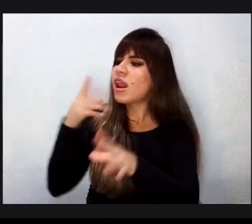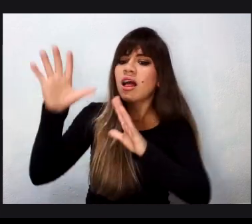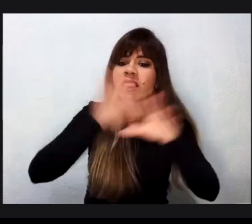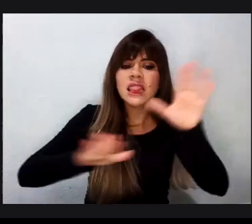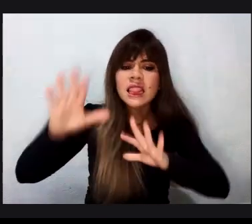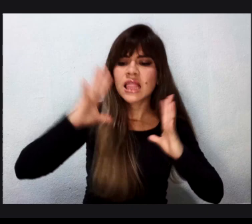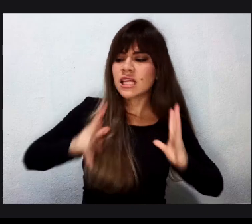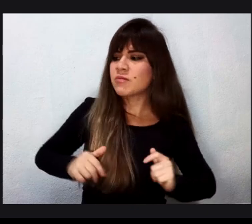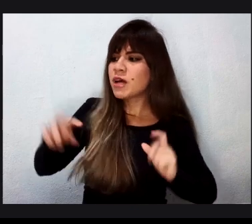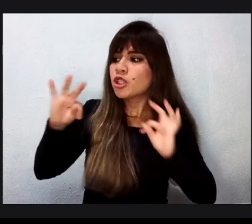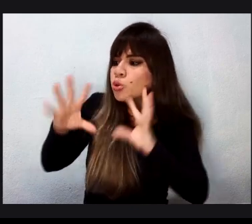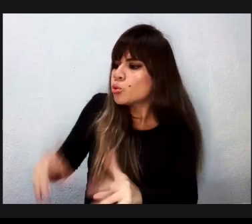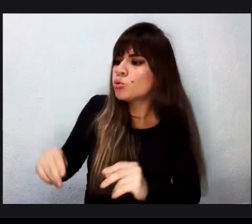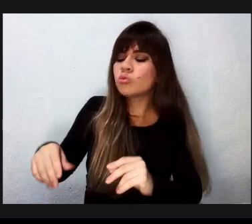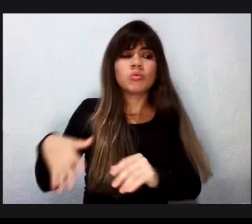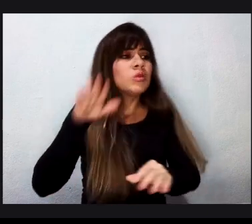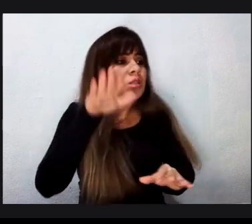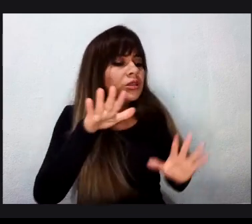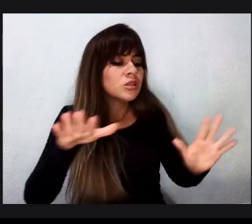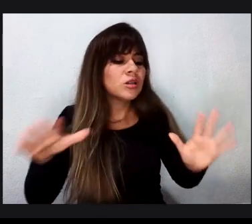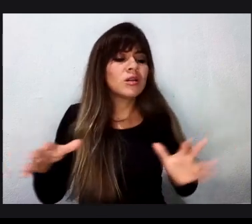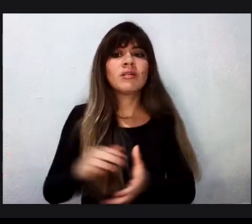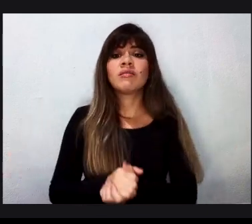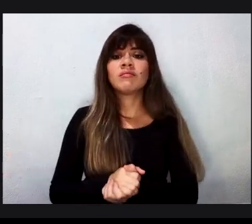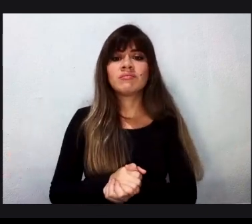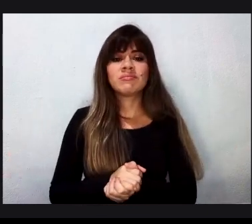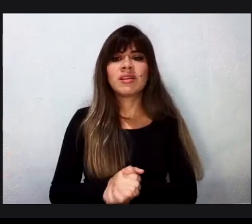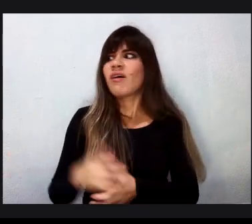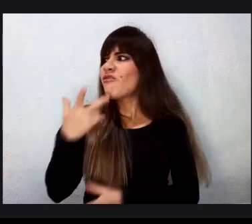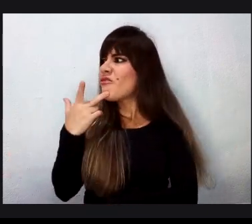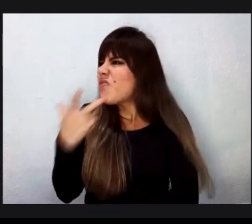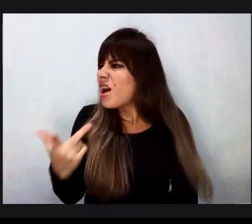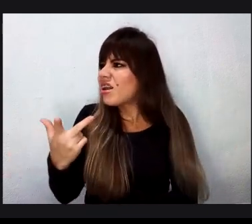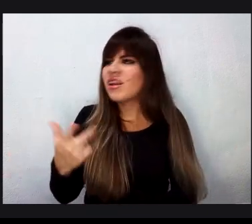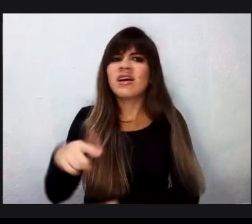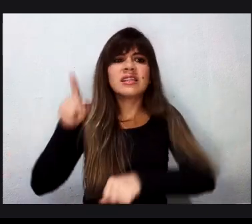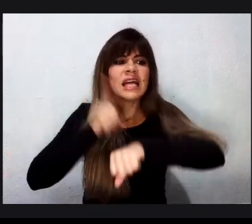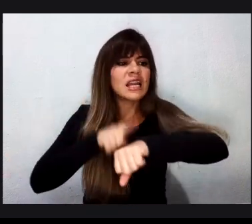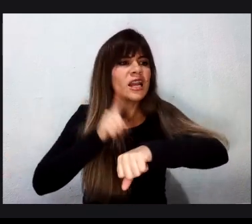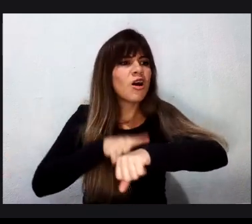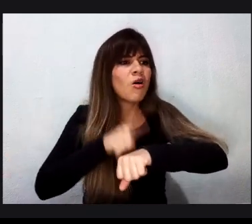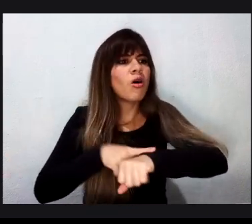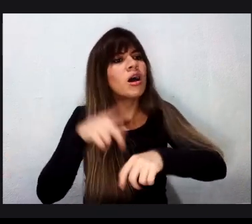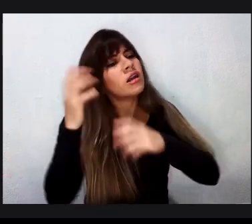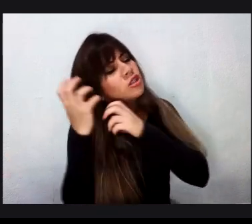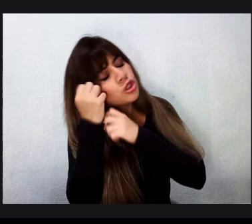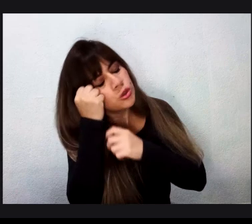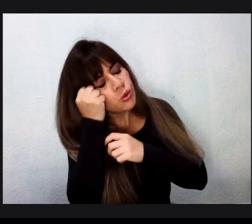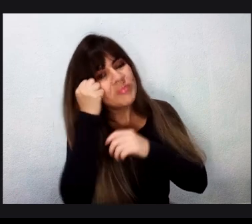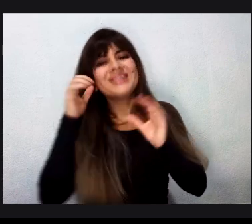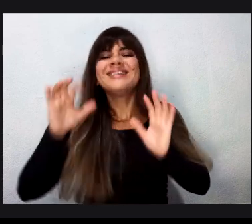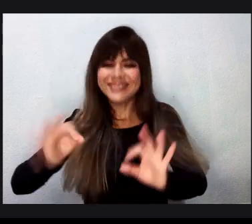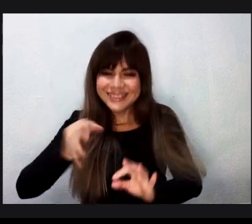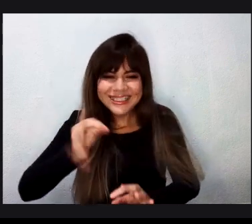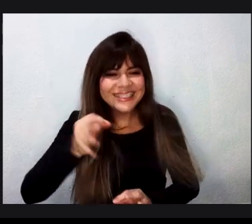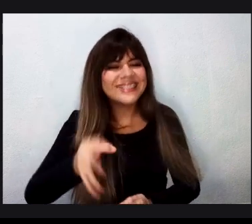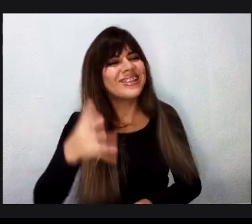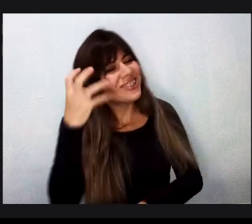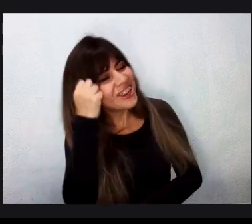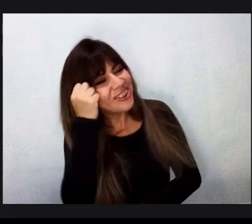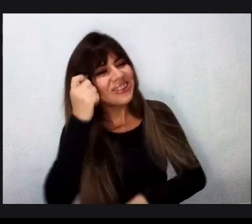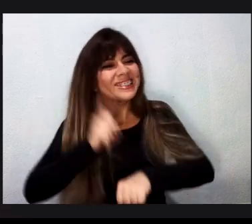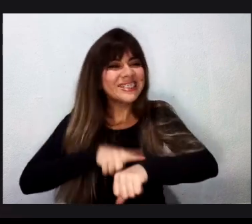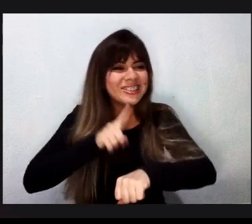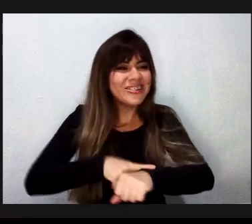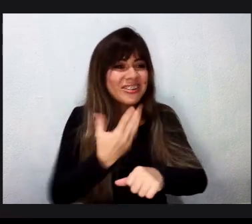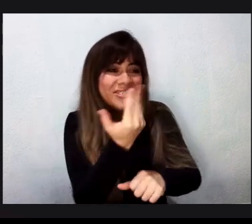limpar tudo, eu falei tudo, vire, isso. Mas pra cá, agora filhotinho tá na hora de quê? Fala! Tá na hora de mimir, mamãe. Isso mesmo, tá